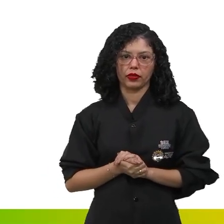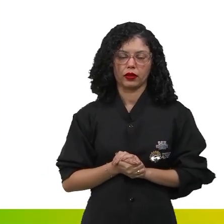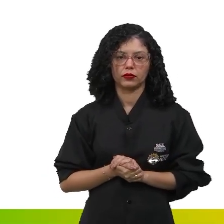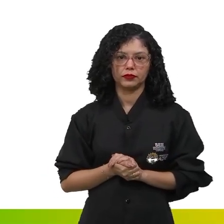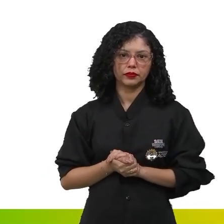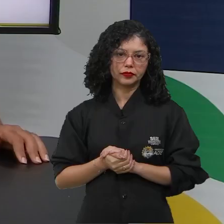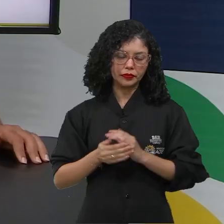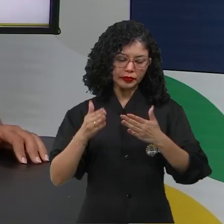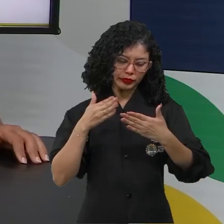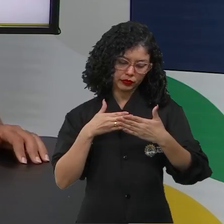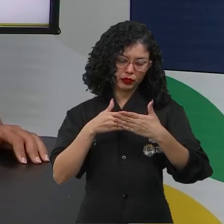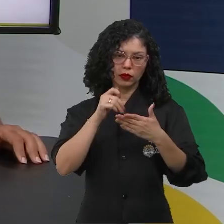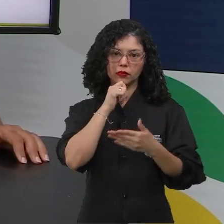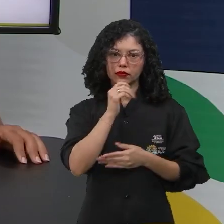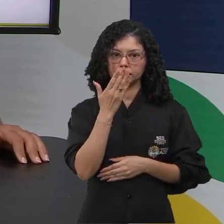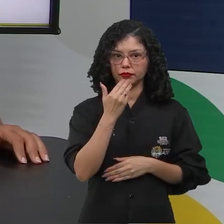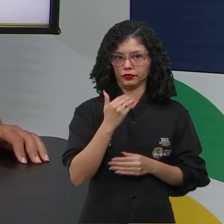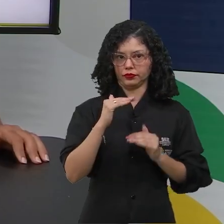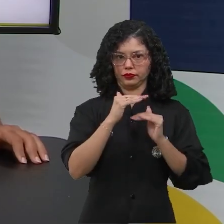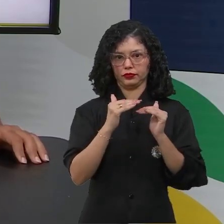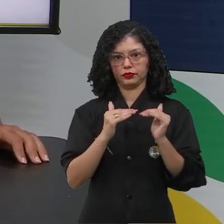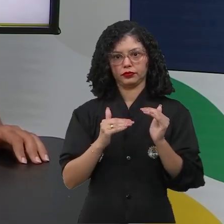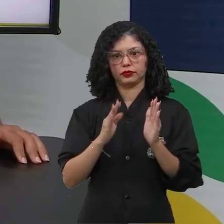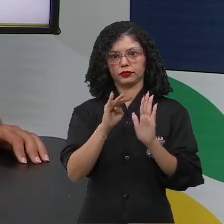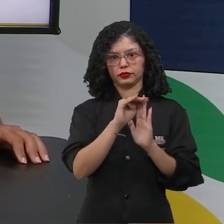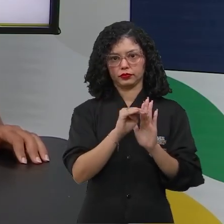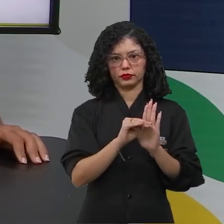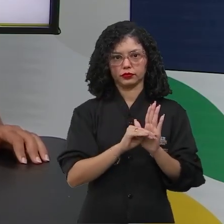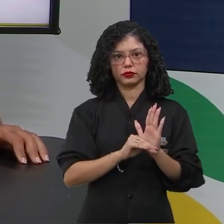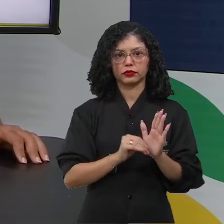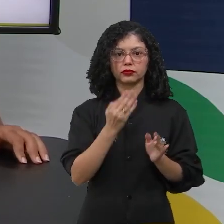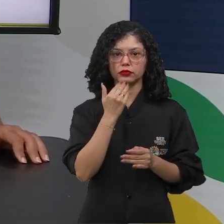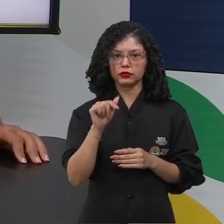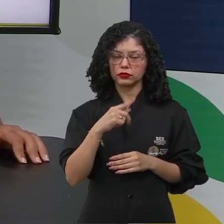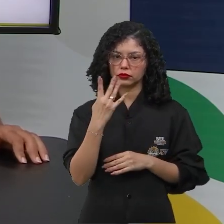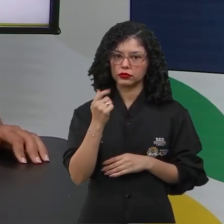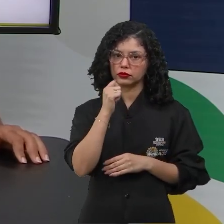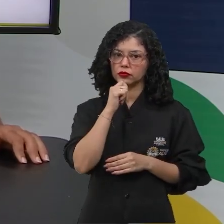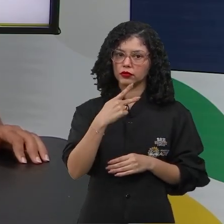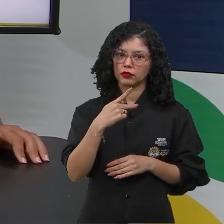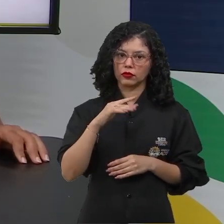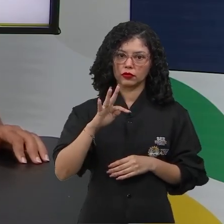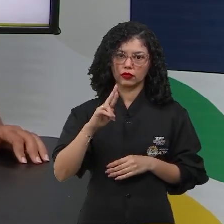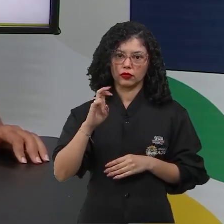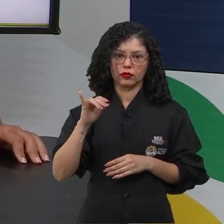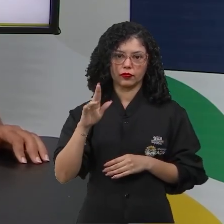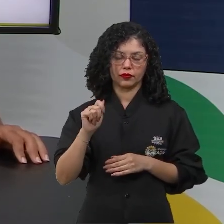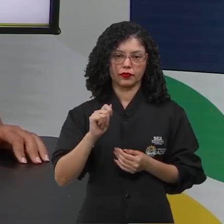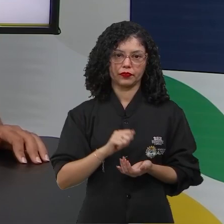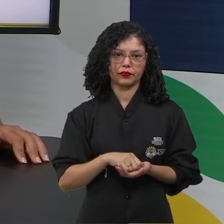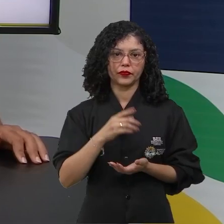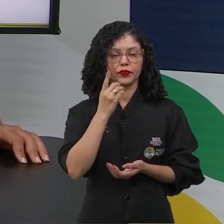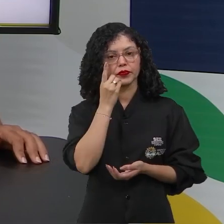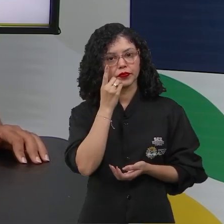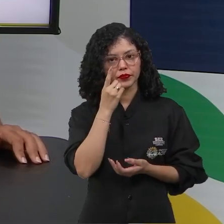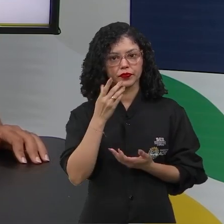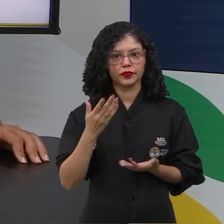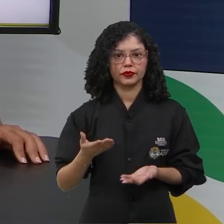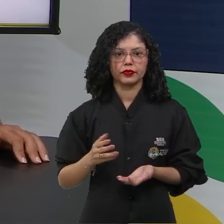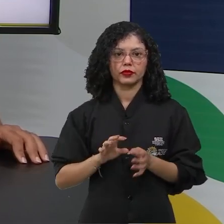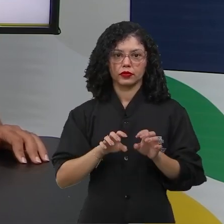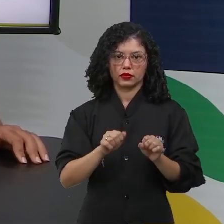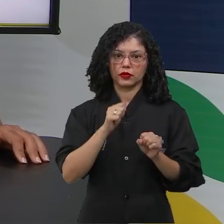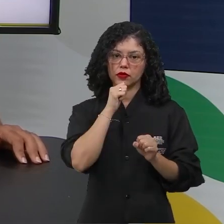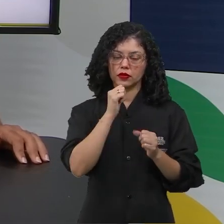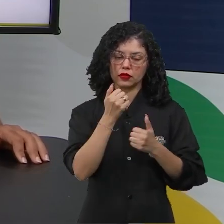consegui bater lá das cadeias da pirâmide alimentar a quantidade de proteína necessária por dia. Vou pegar